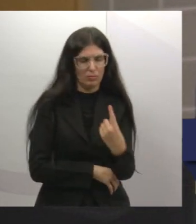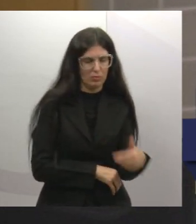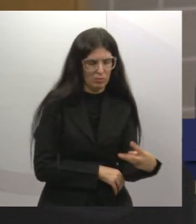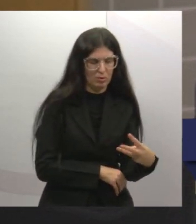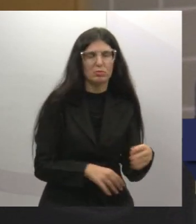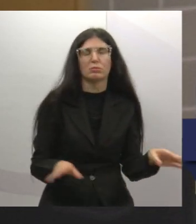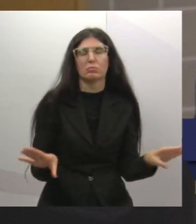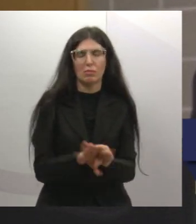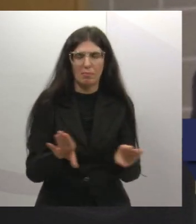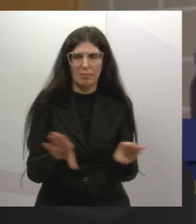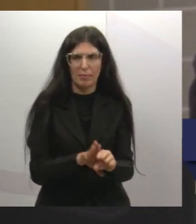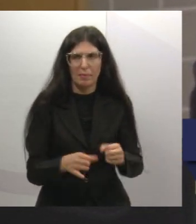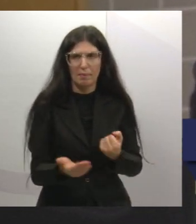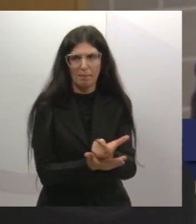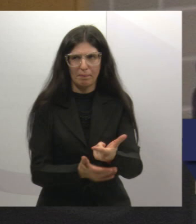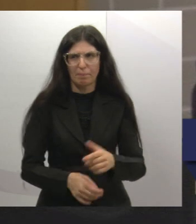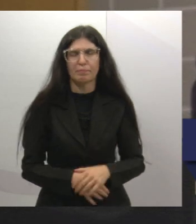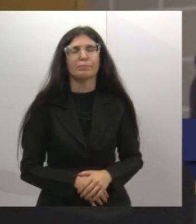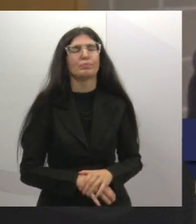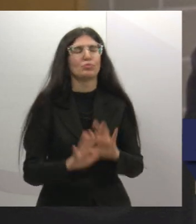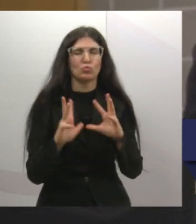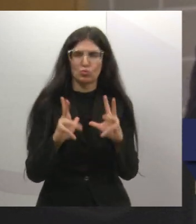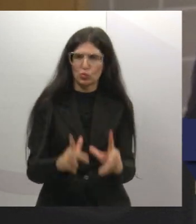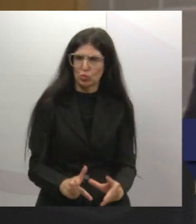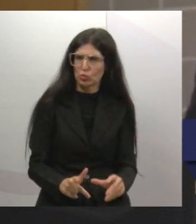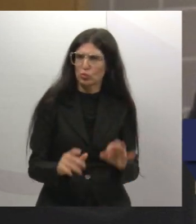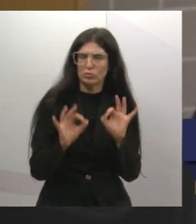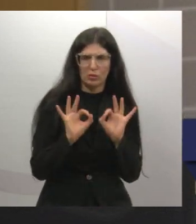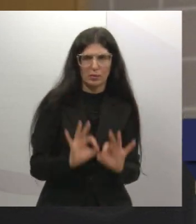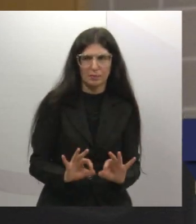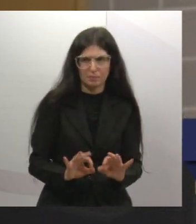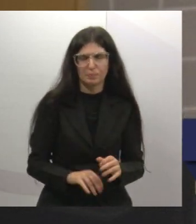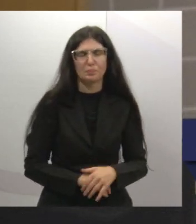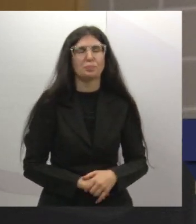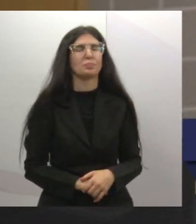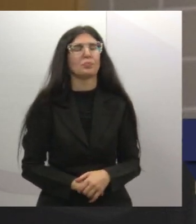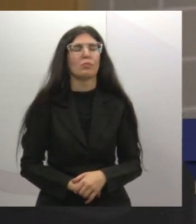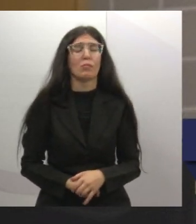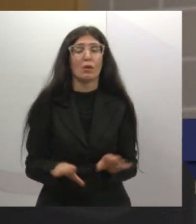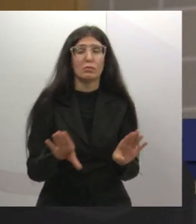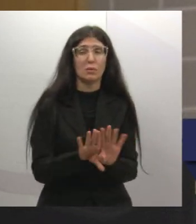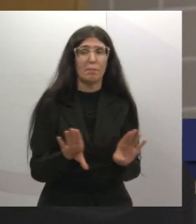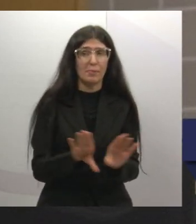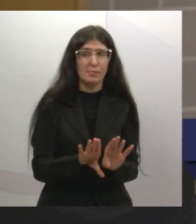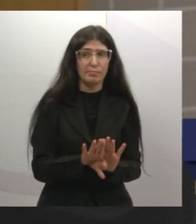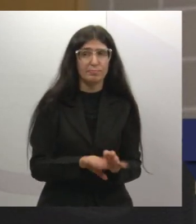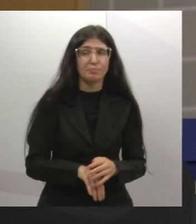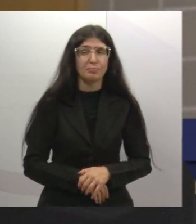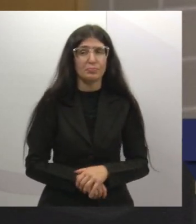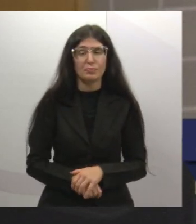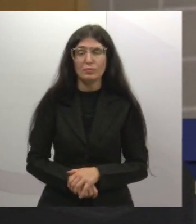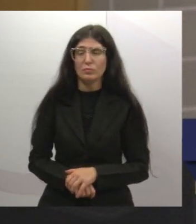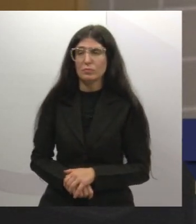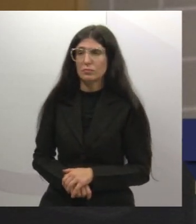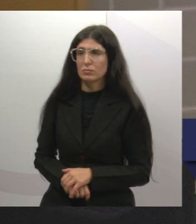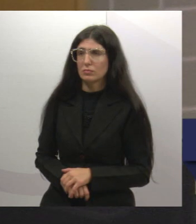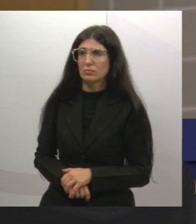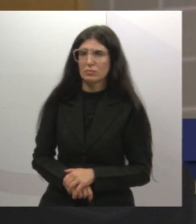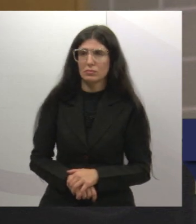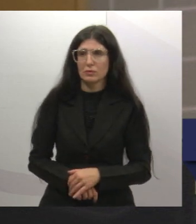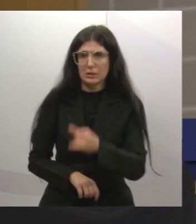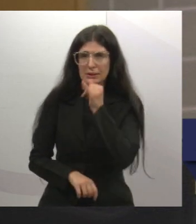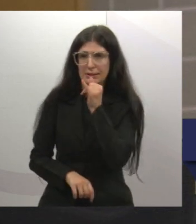pagando também, tudo em dia. Isso quer dizer nesse quadrante. Temos também aqui um outro